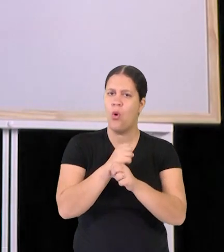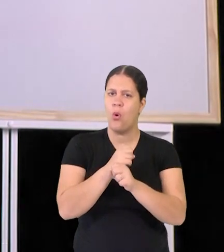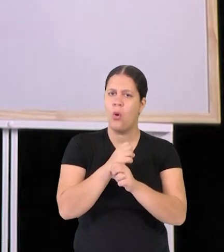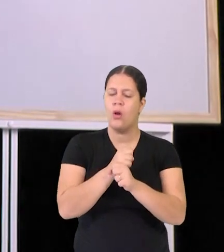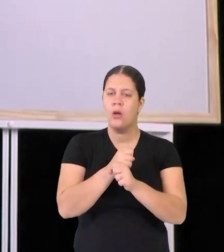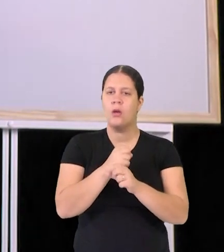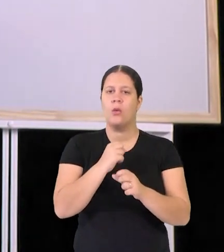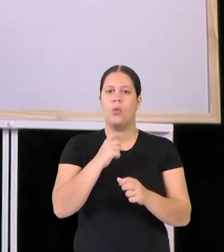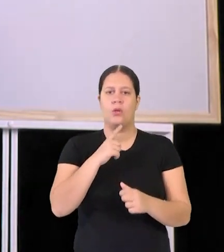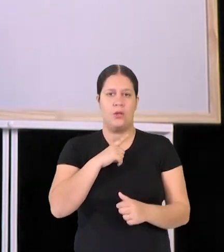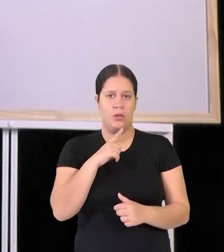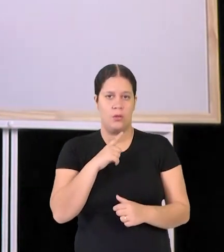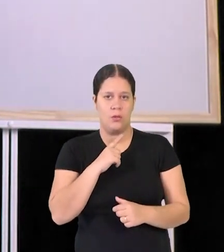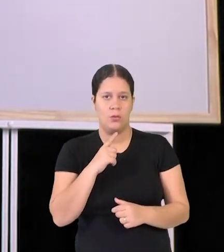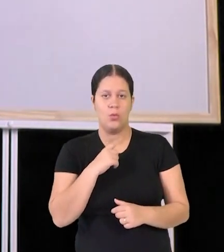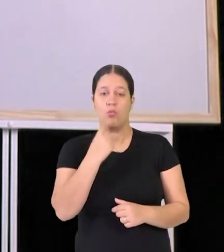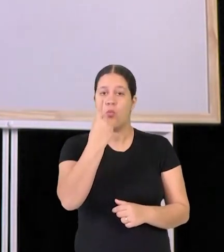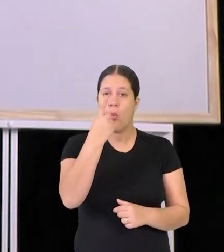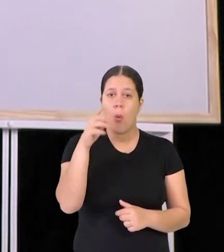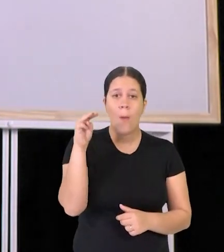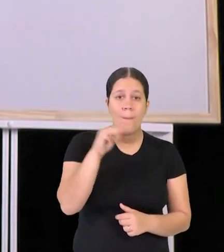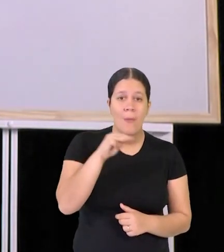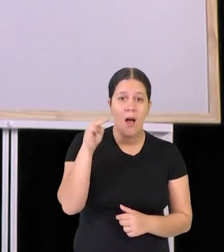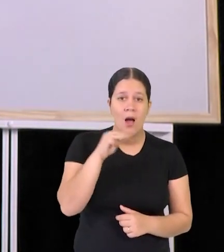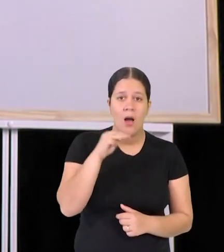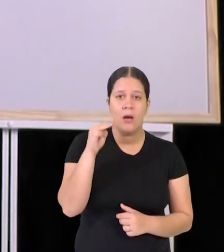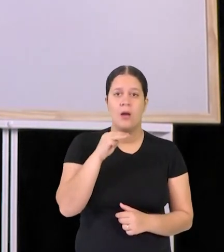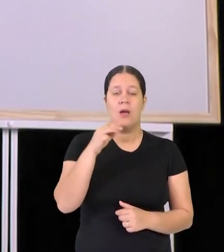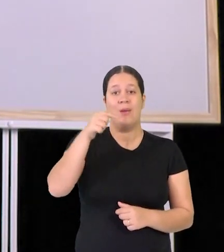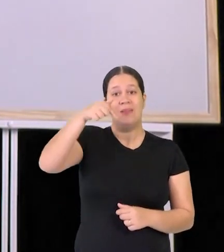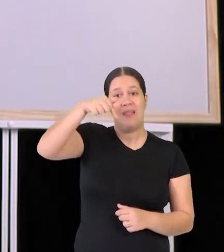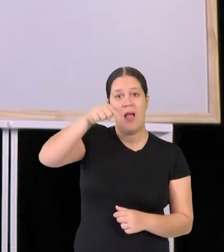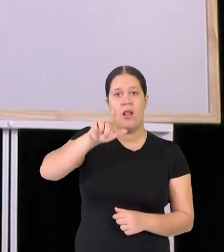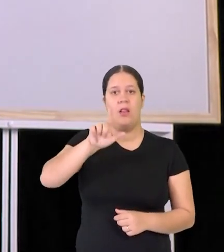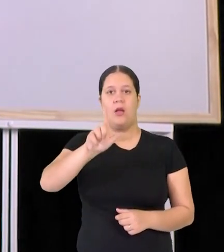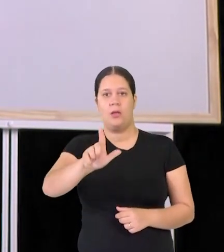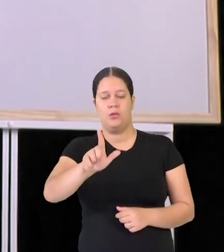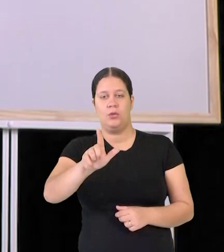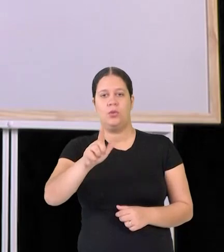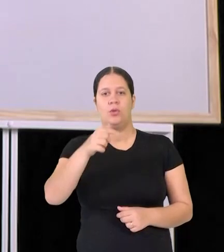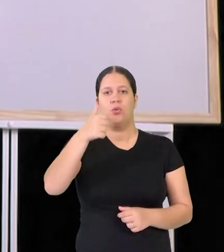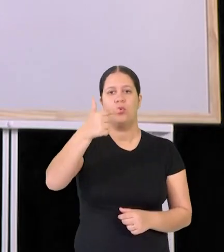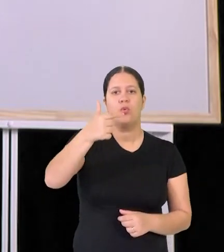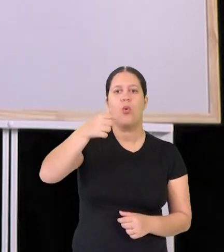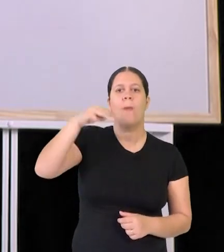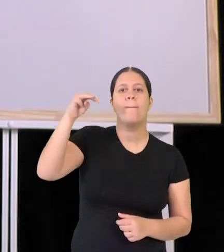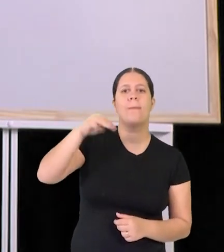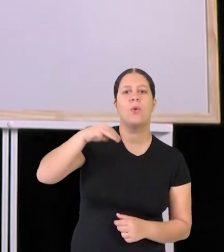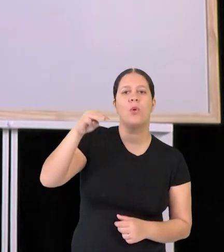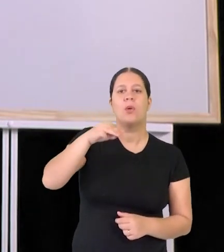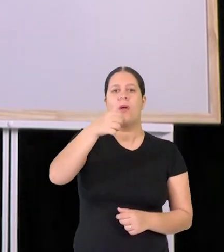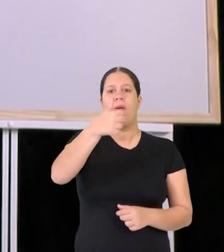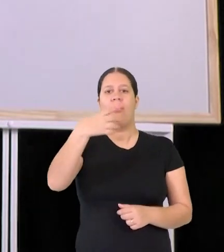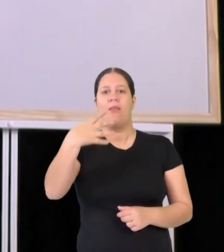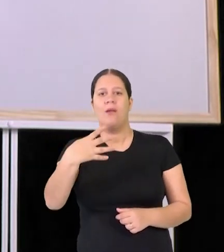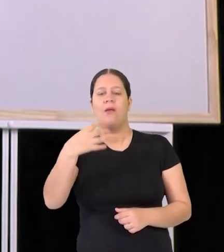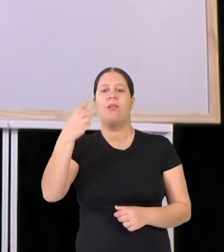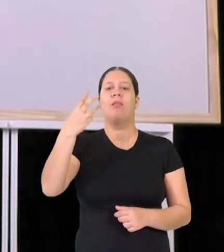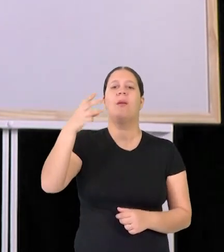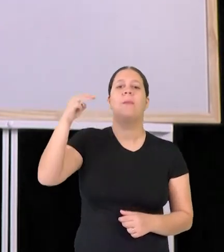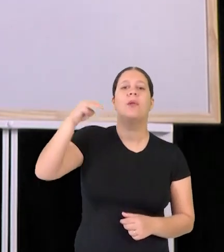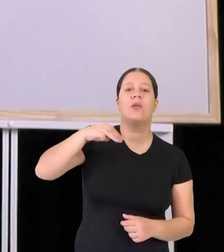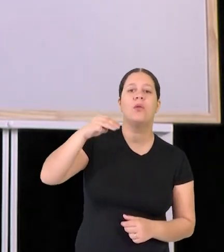comigo. Eu tenho, em 1 minuto, 7 litros. Em 2 minutos vai ser quanto? 14. Em